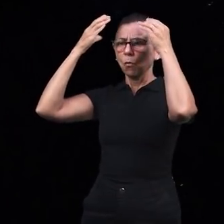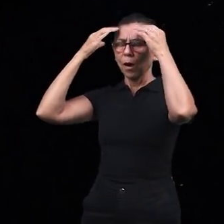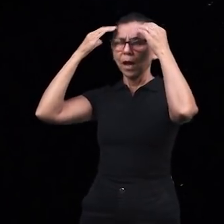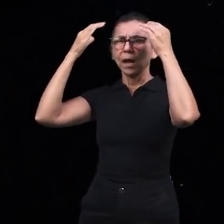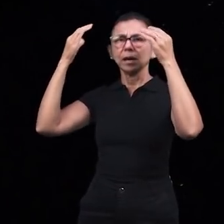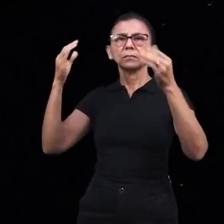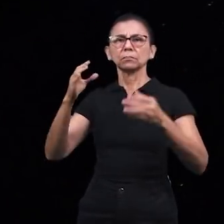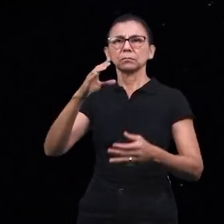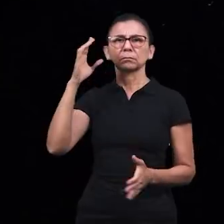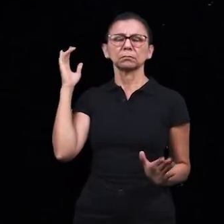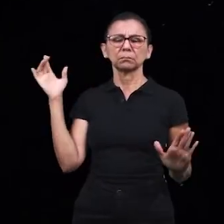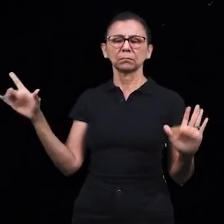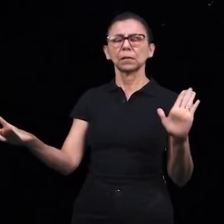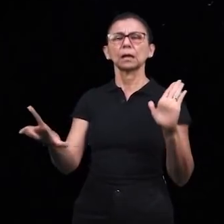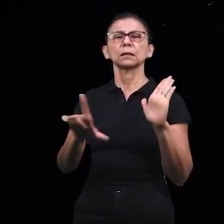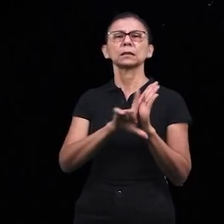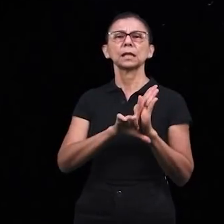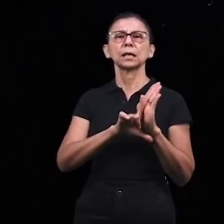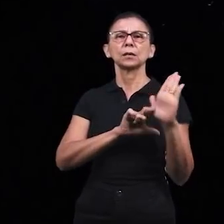protegeu.